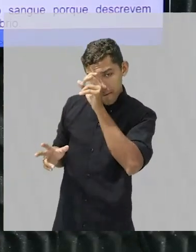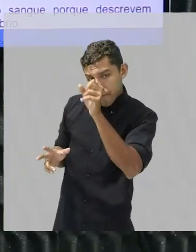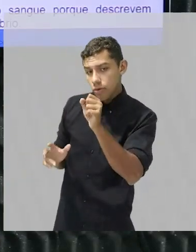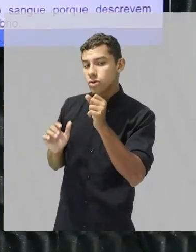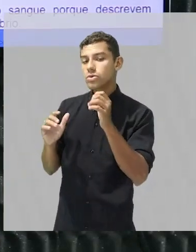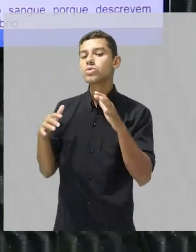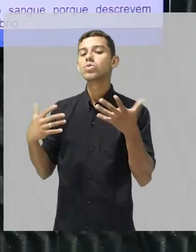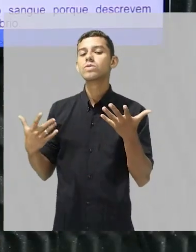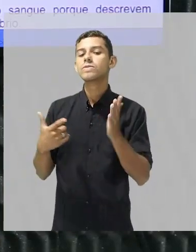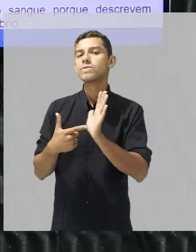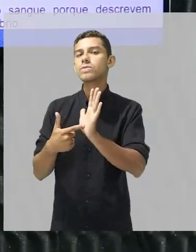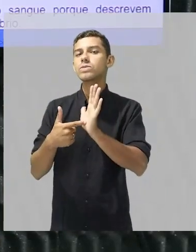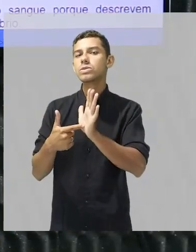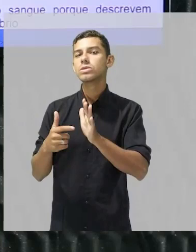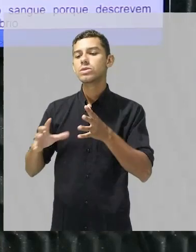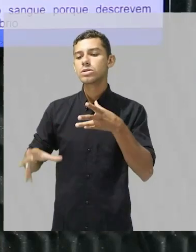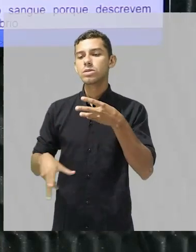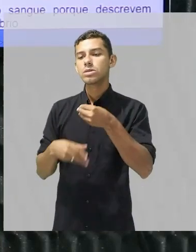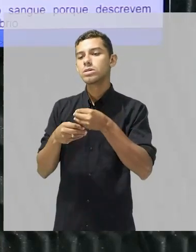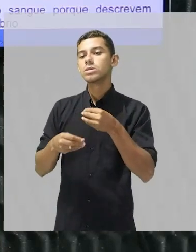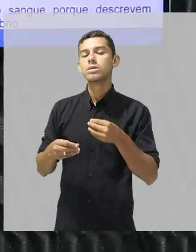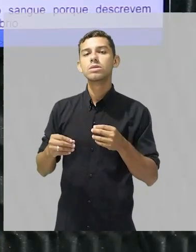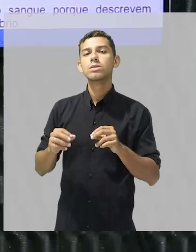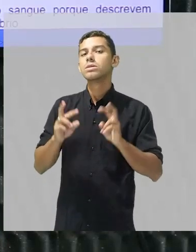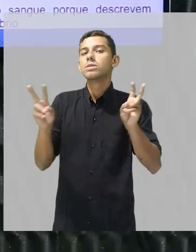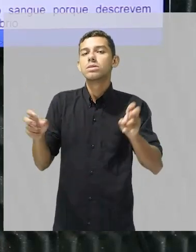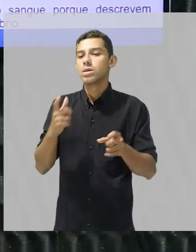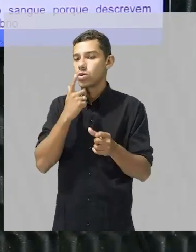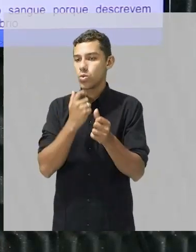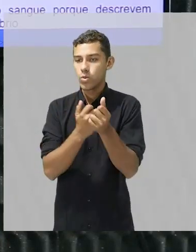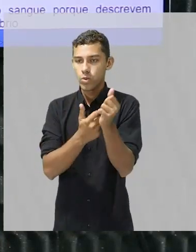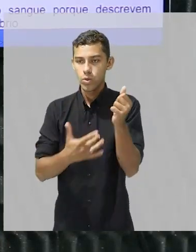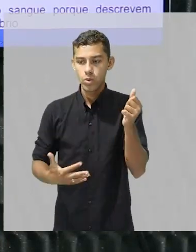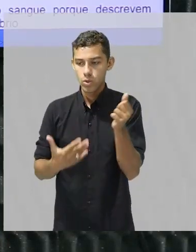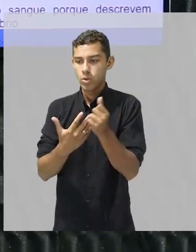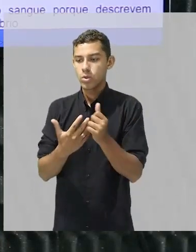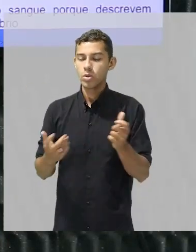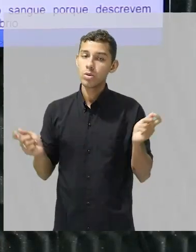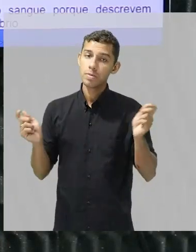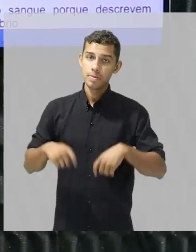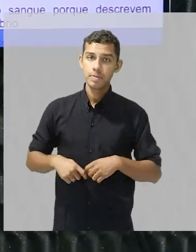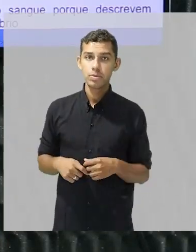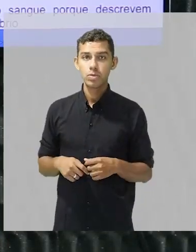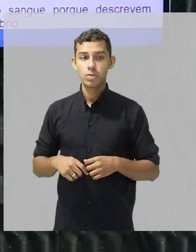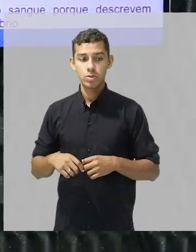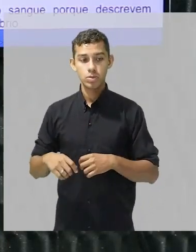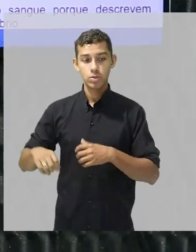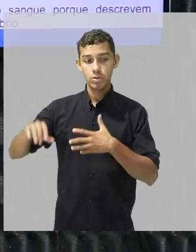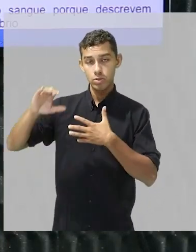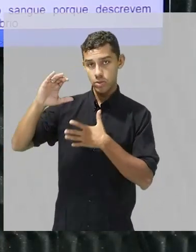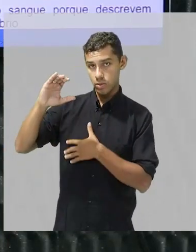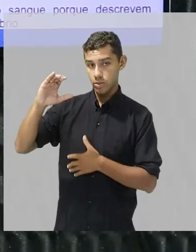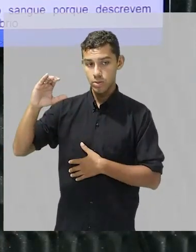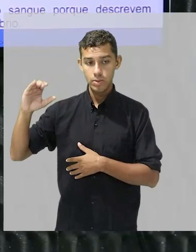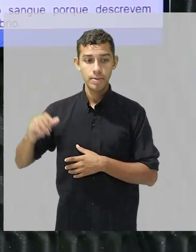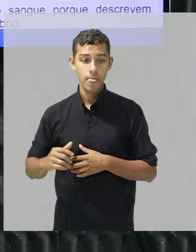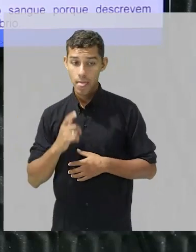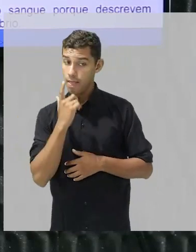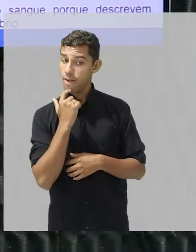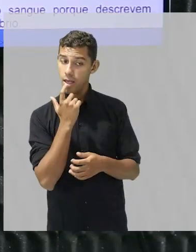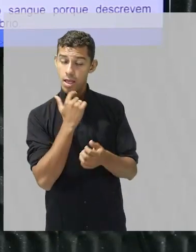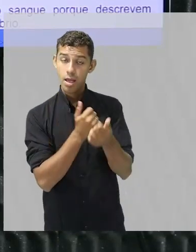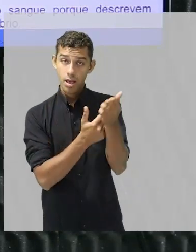vão ser exercidas sobre o sangue para poder ele ser transportado, tá? A letra C diz o